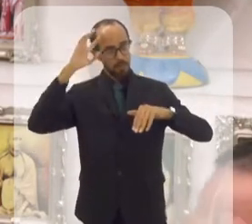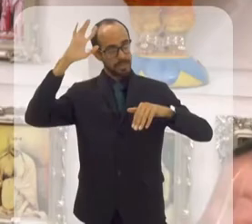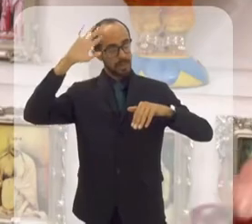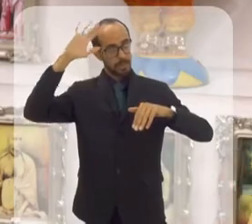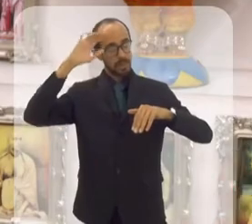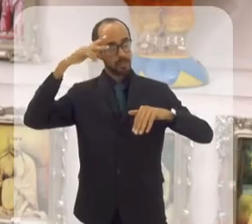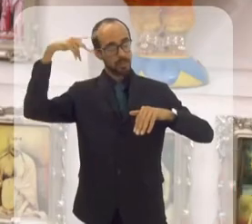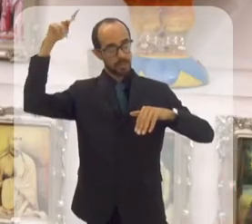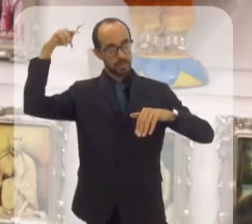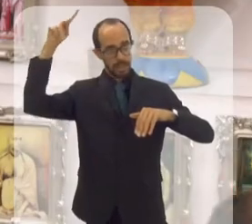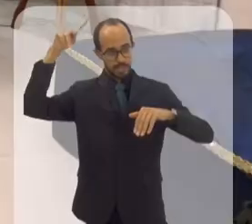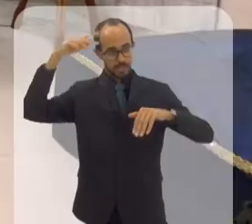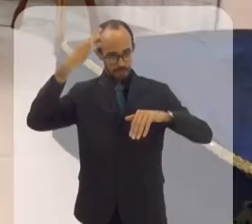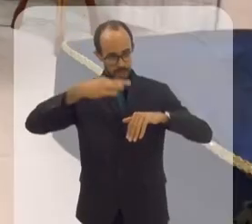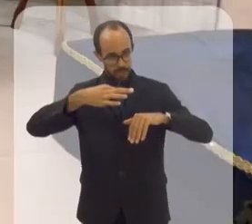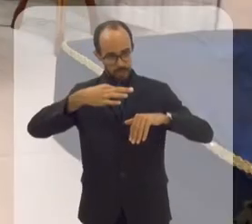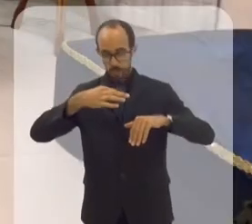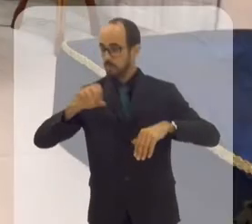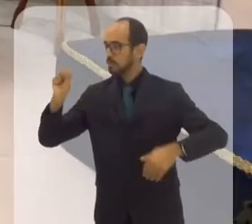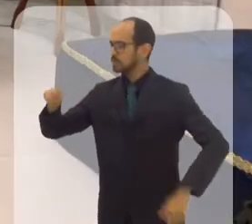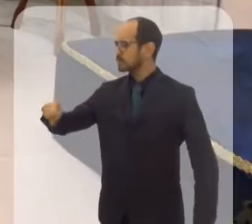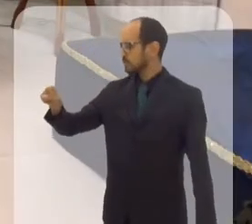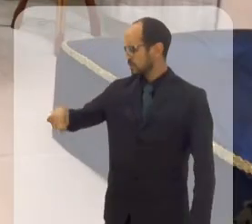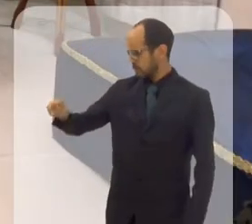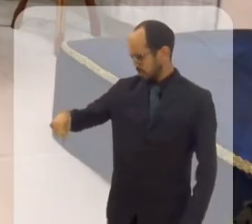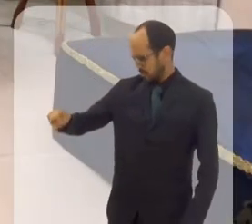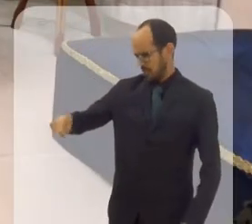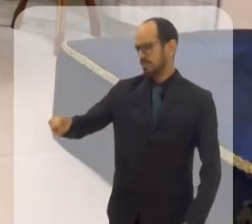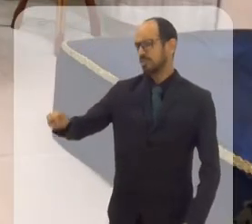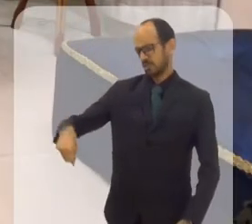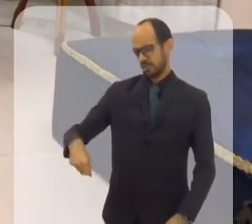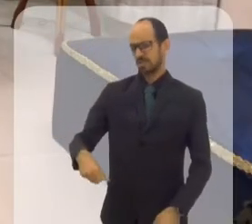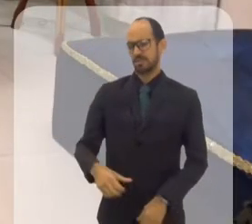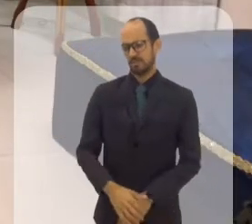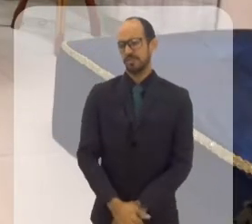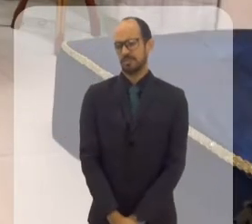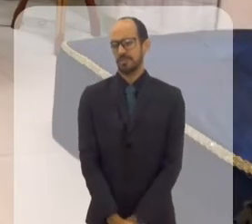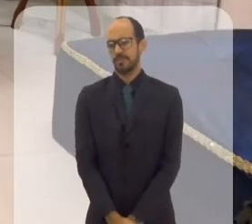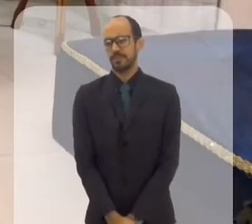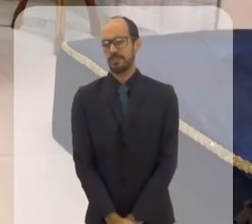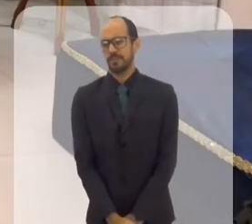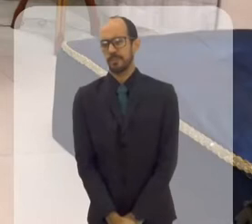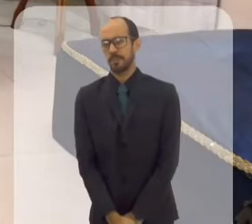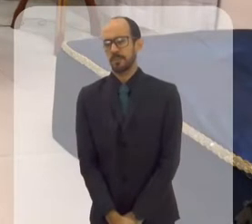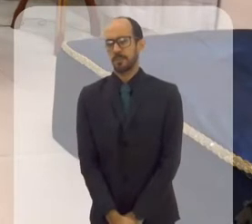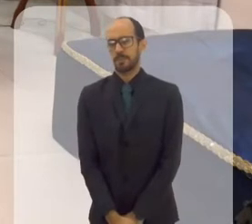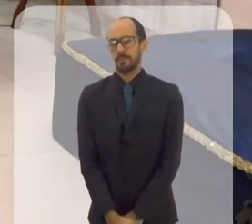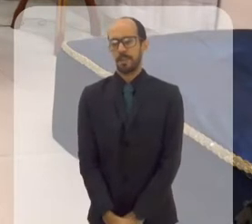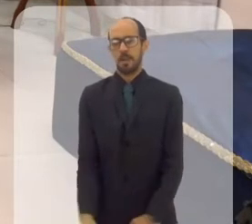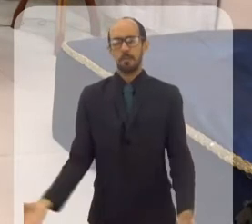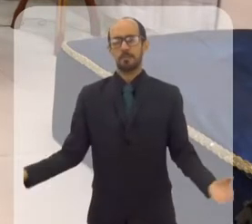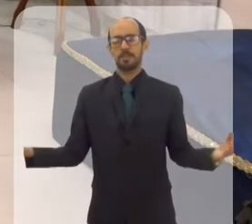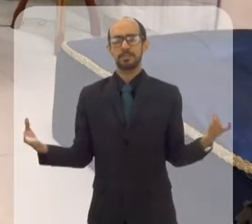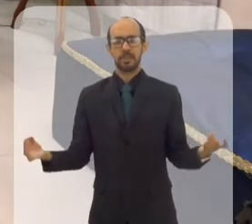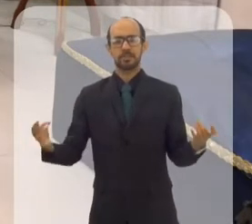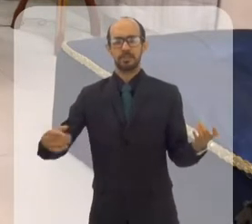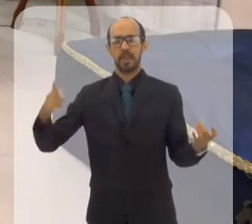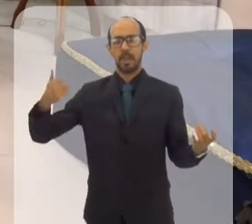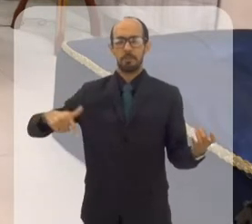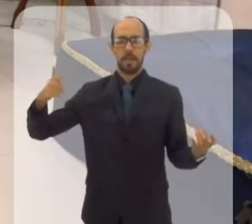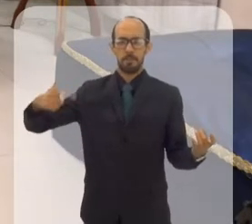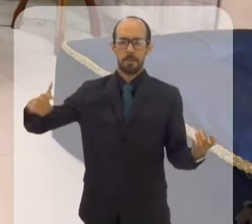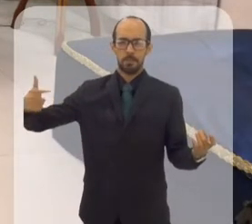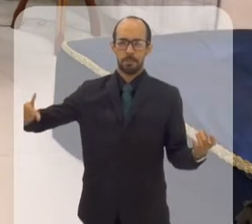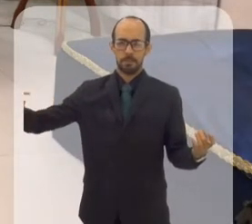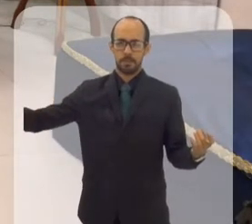te fortalece. No isso, seu caso, essa é a meditação que a gente pratica. Aos deuses. Isso. Perfeito. Tá? Meditação bem